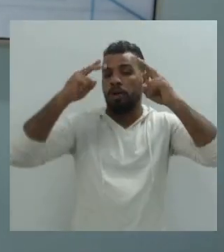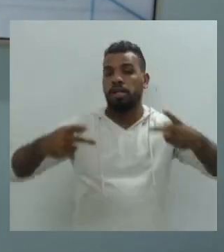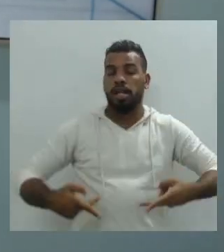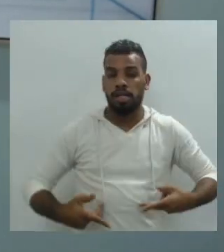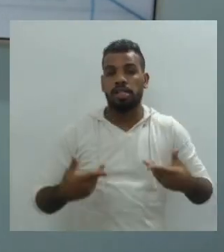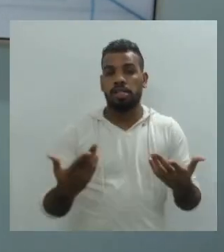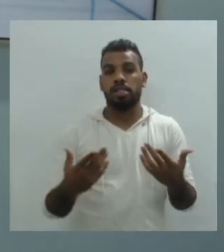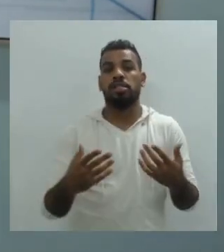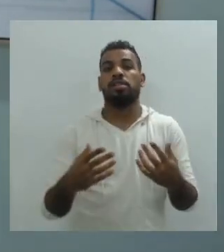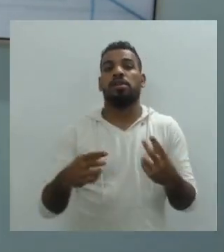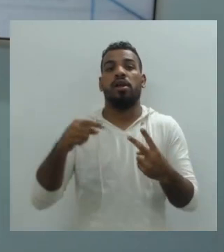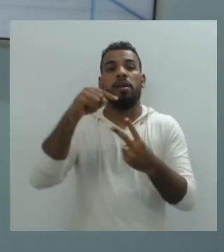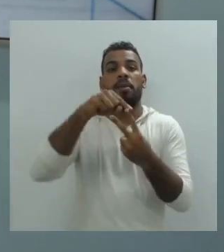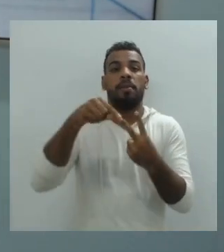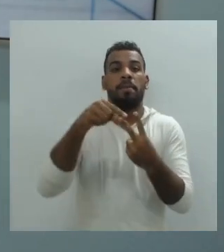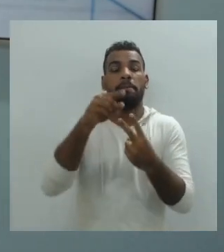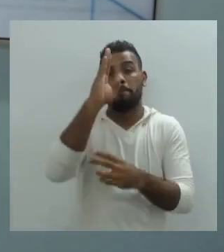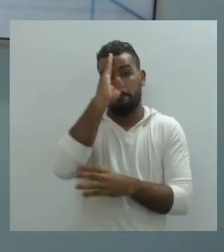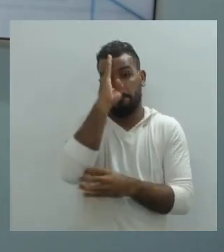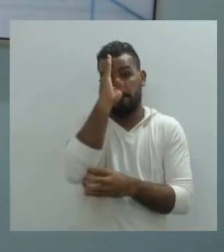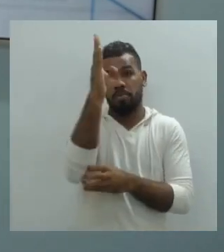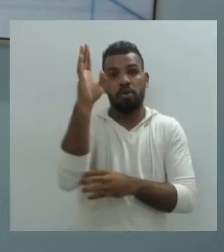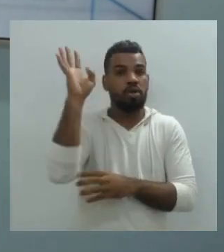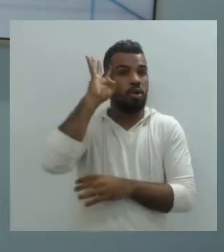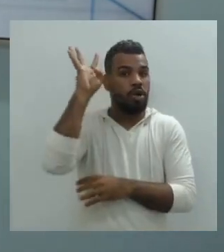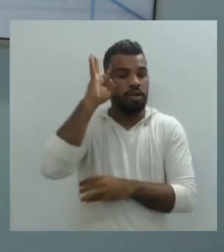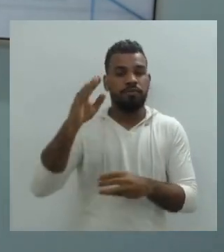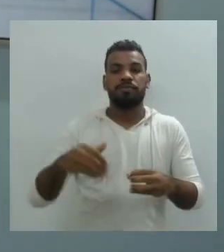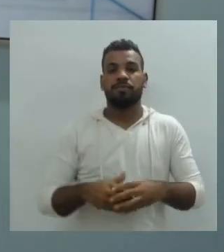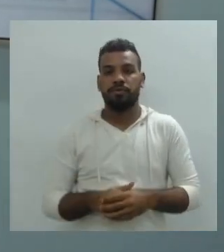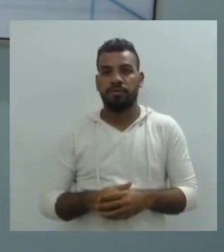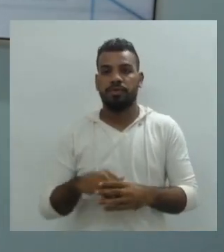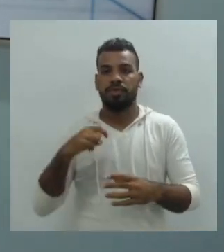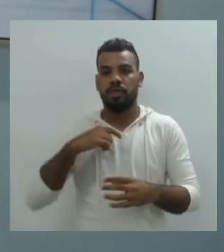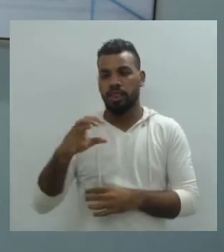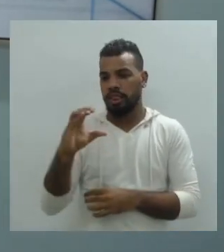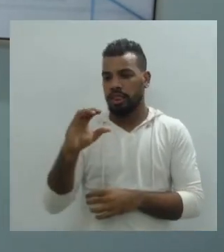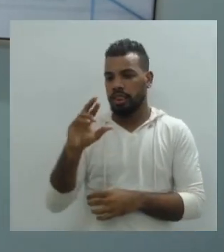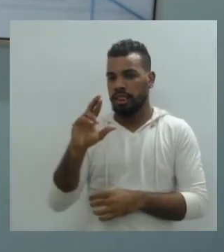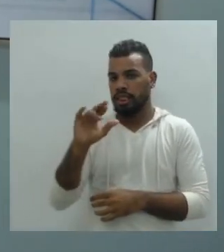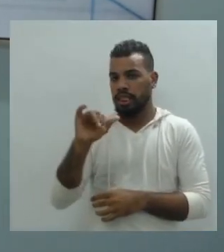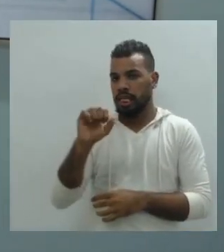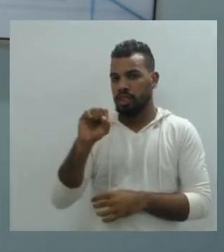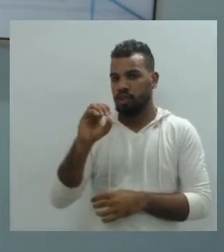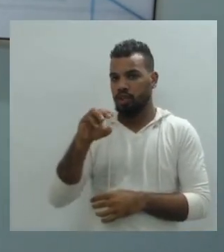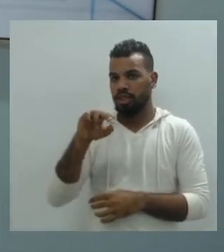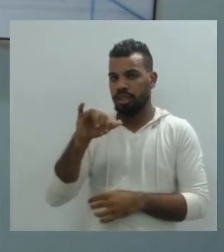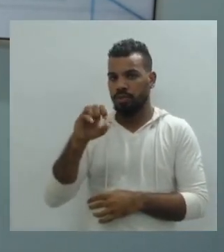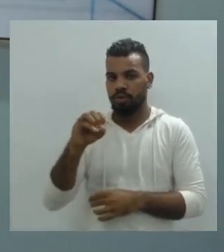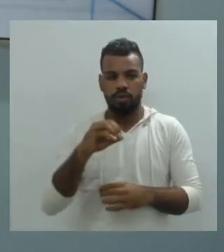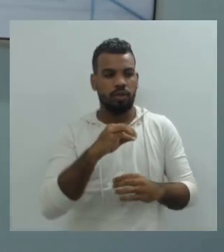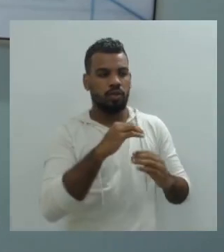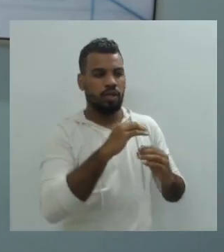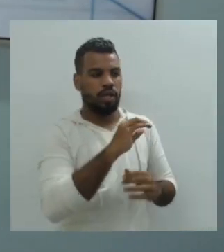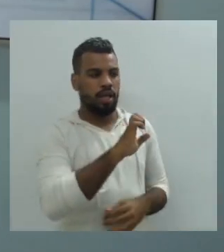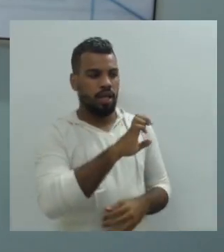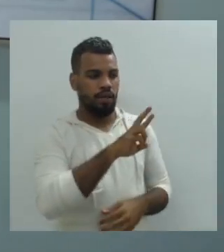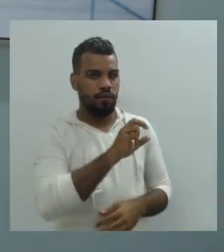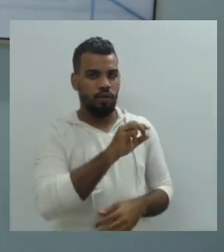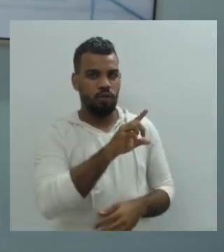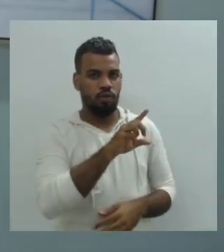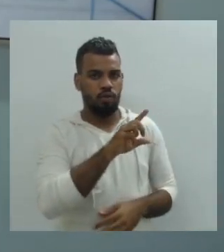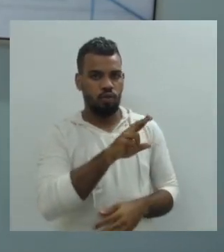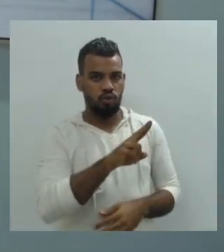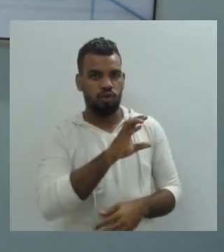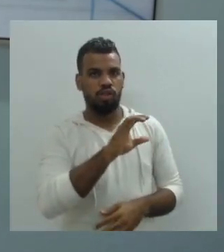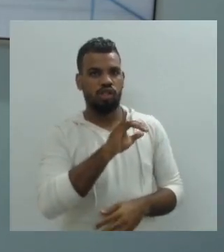e as duas principais teorias, o criacionismo e o evolucionismo. Senta confortável aí em